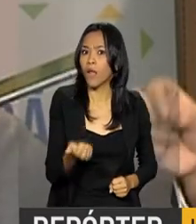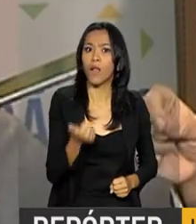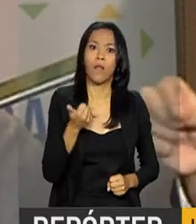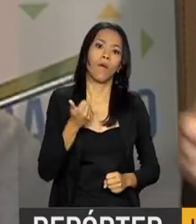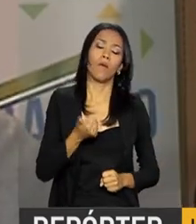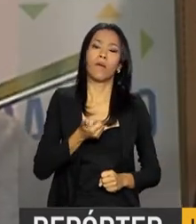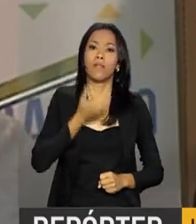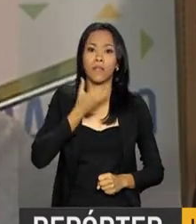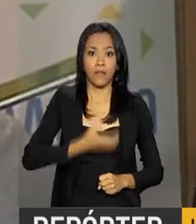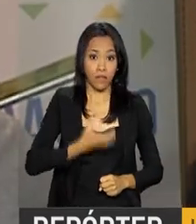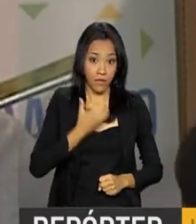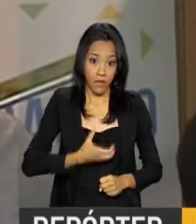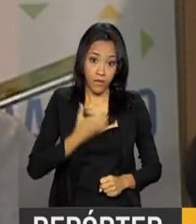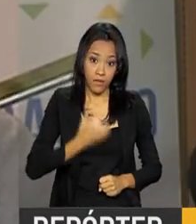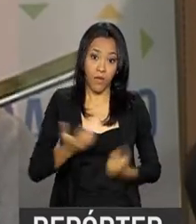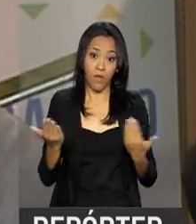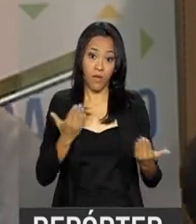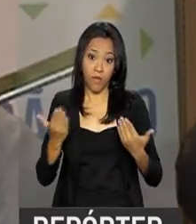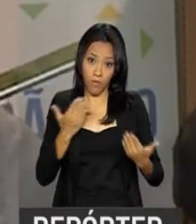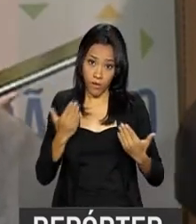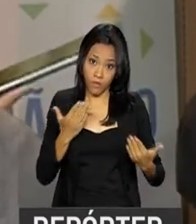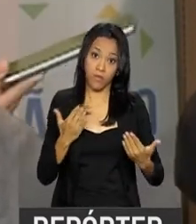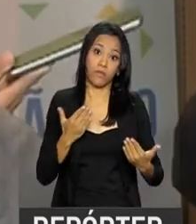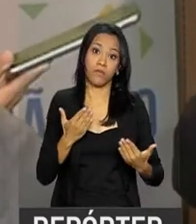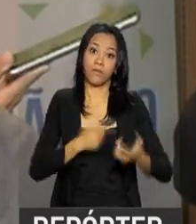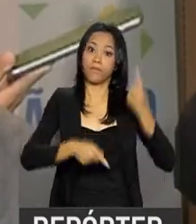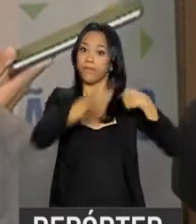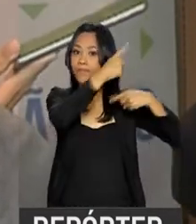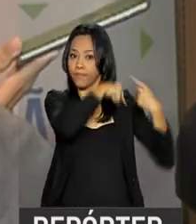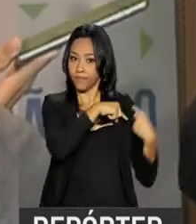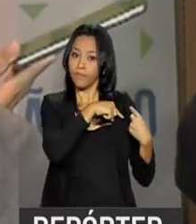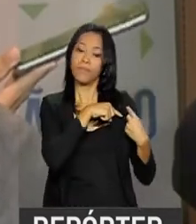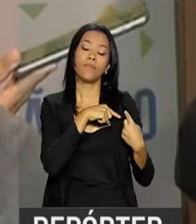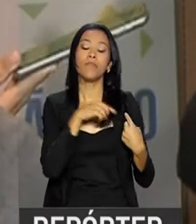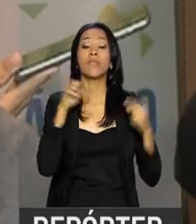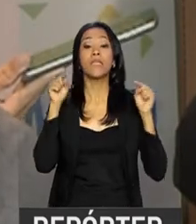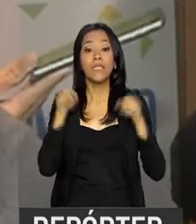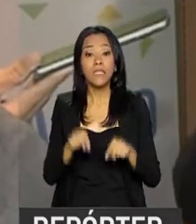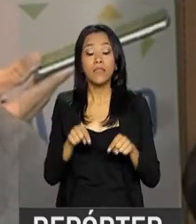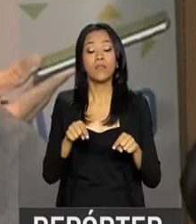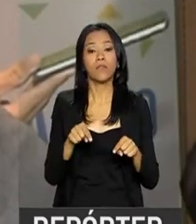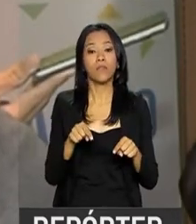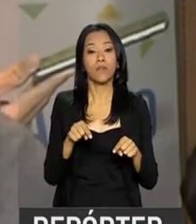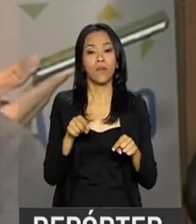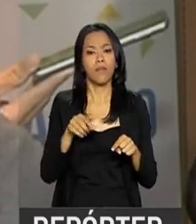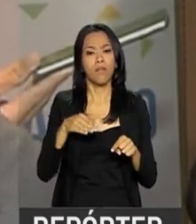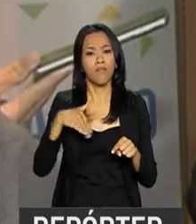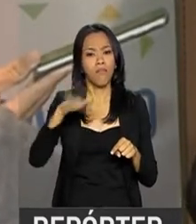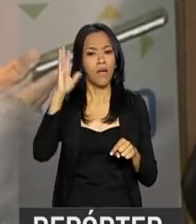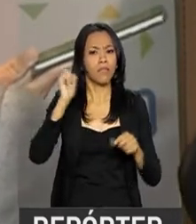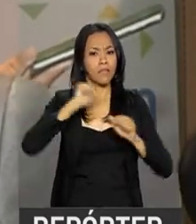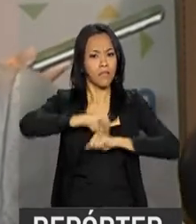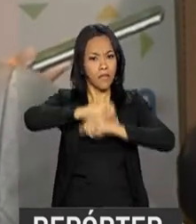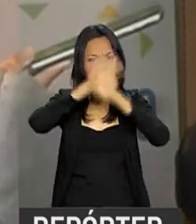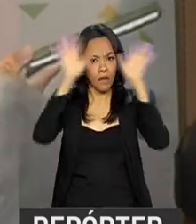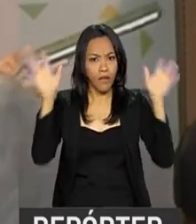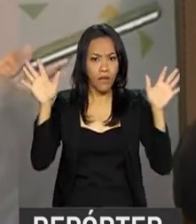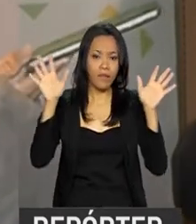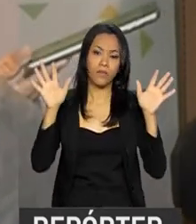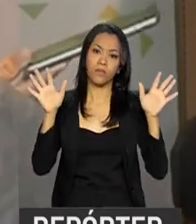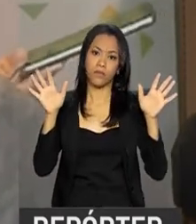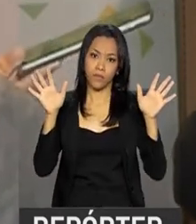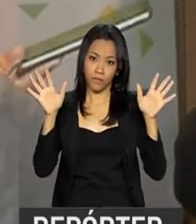do passado recente dos últimos anos a pessoa ficar e isso vai ficar cada vez mais claro e